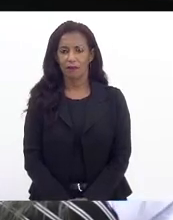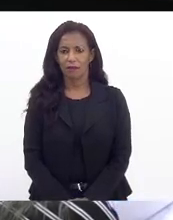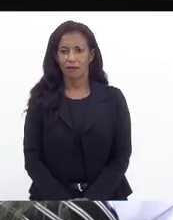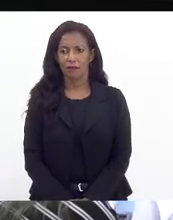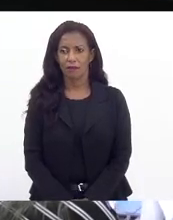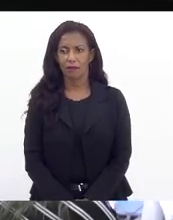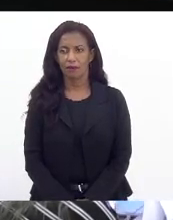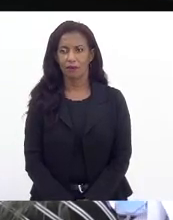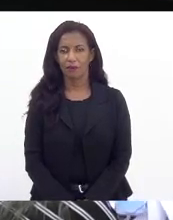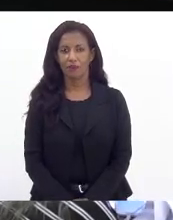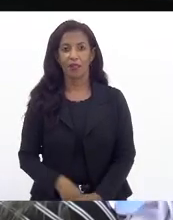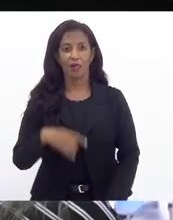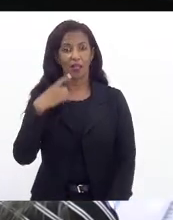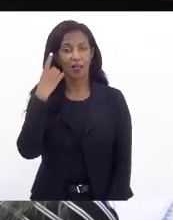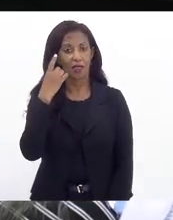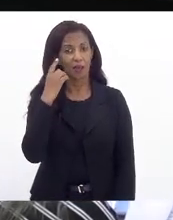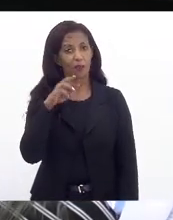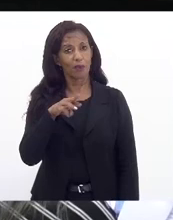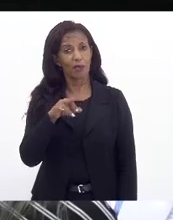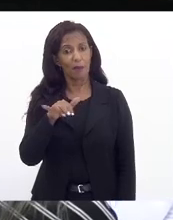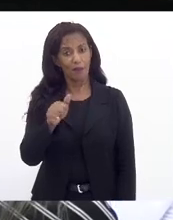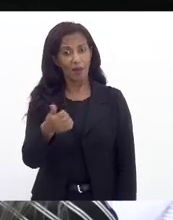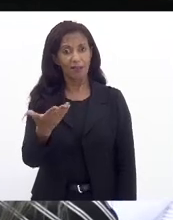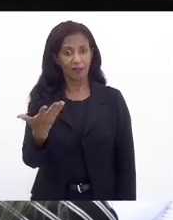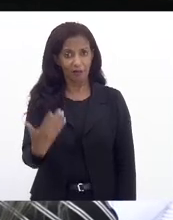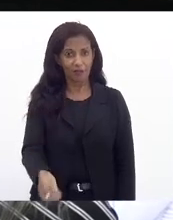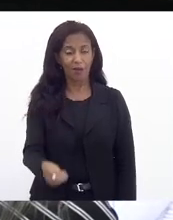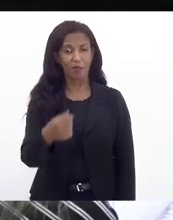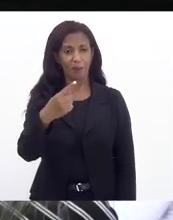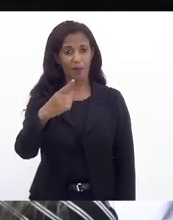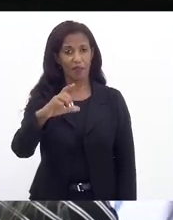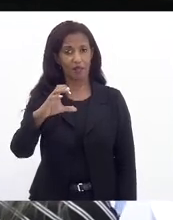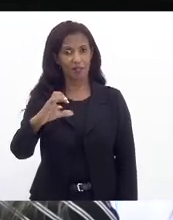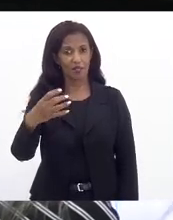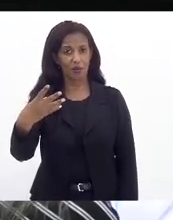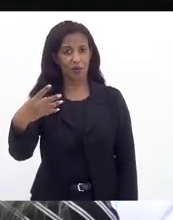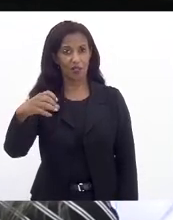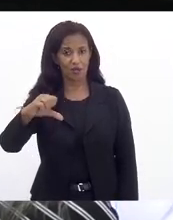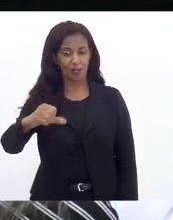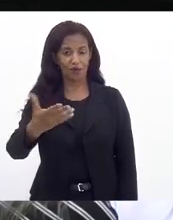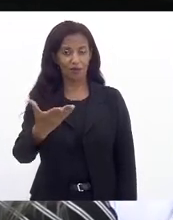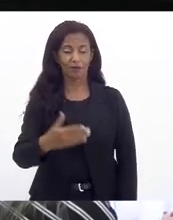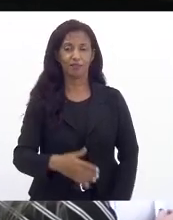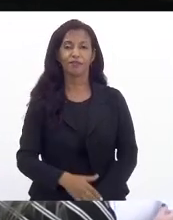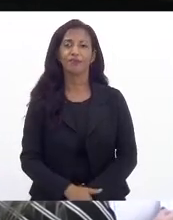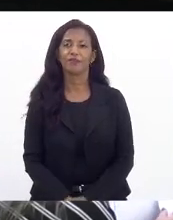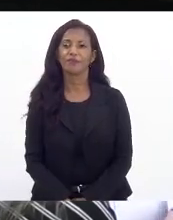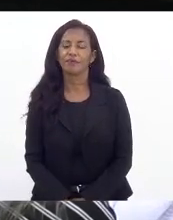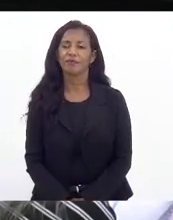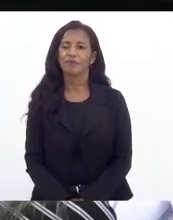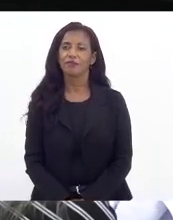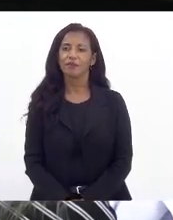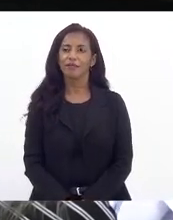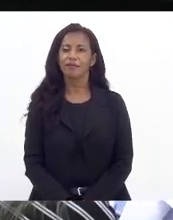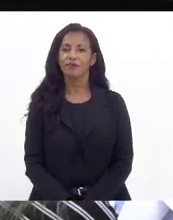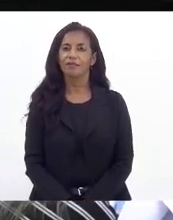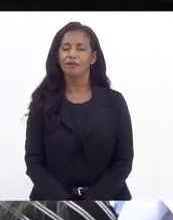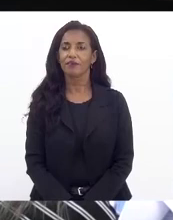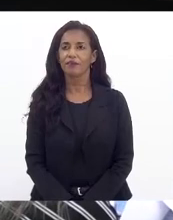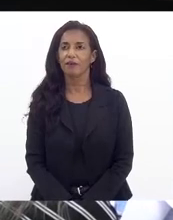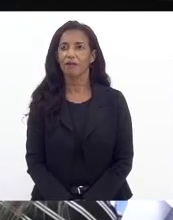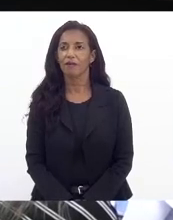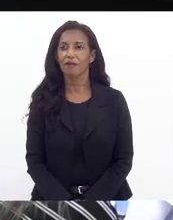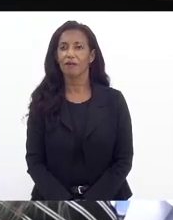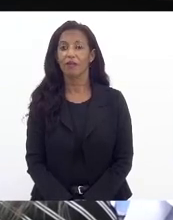deputada Marta vamos agora ao PLC mensagem 49 por favor vamos